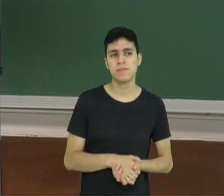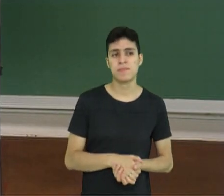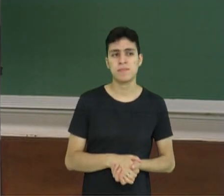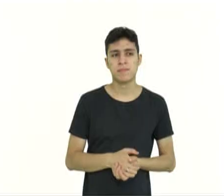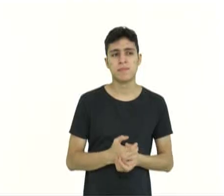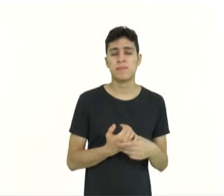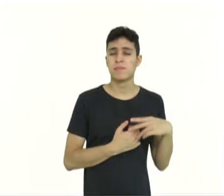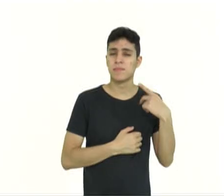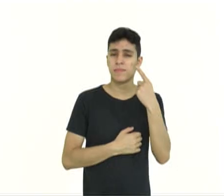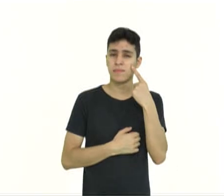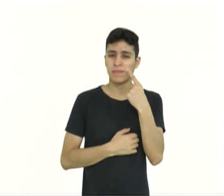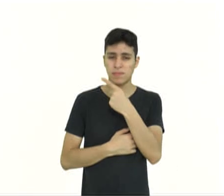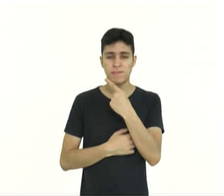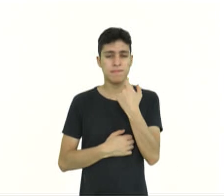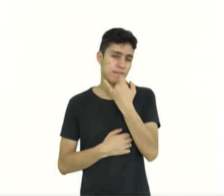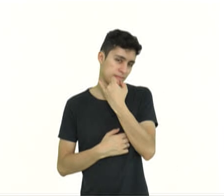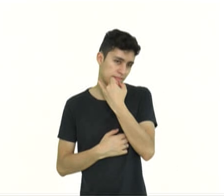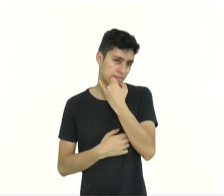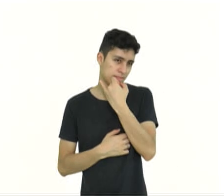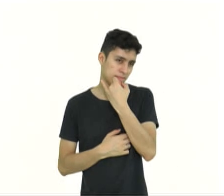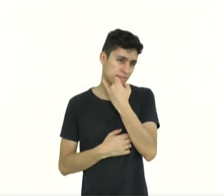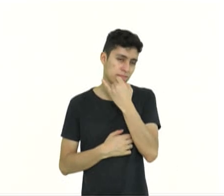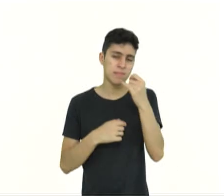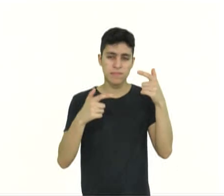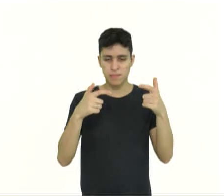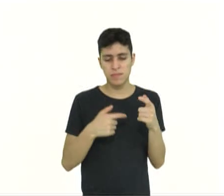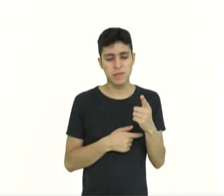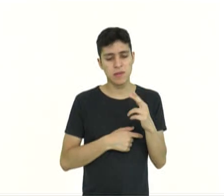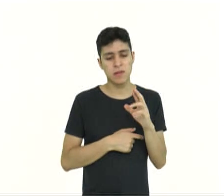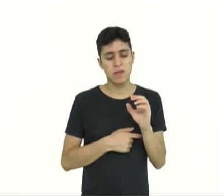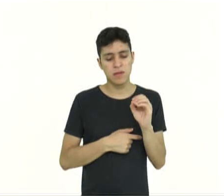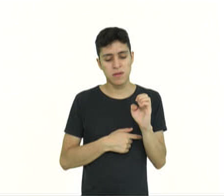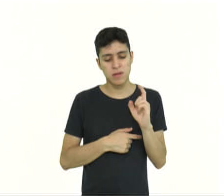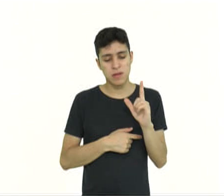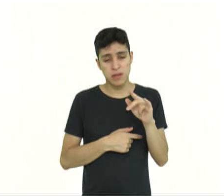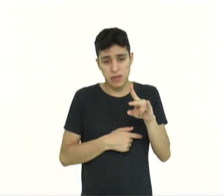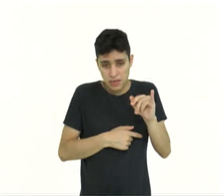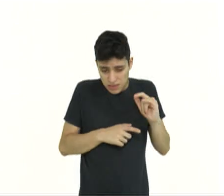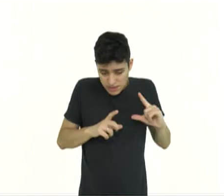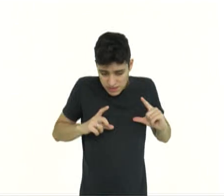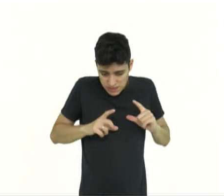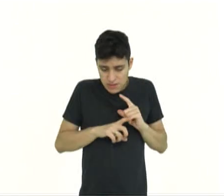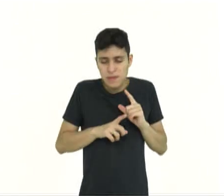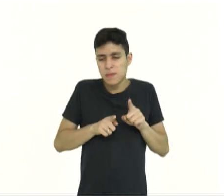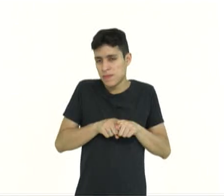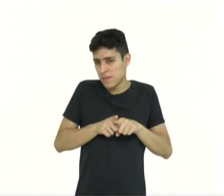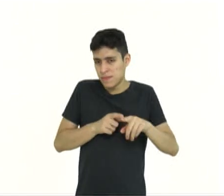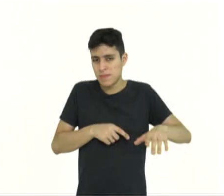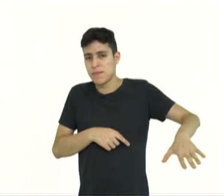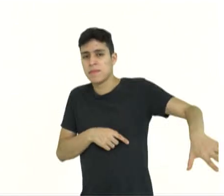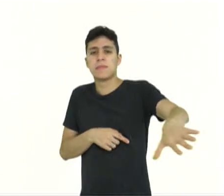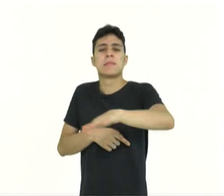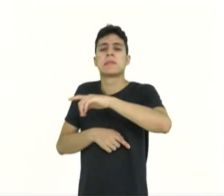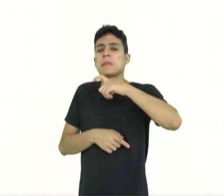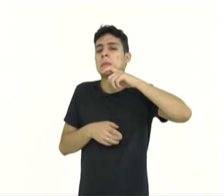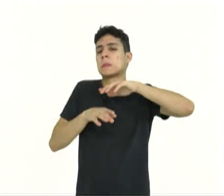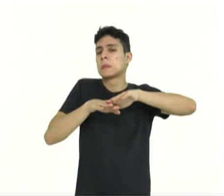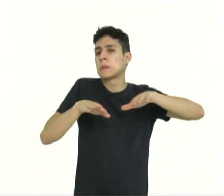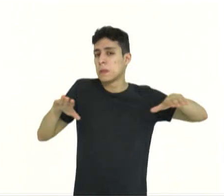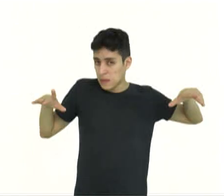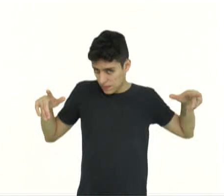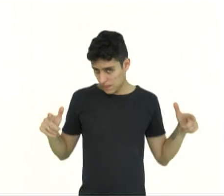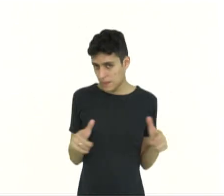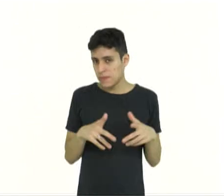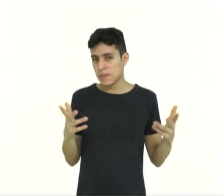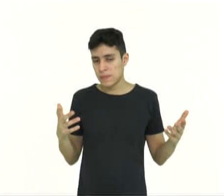uma cena triste aqui, a menininha na Groenlândia, né? A Groenlândia também teve uma redução da área congelada muito expressiva.